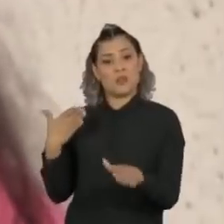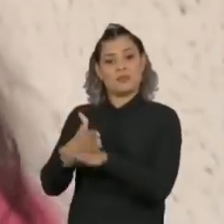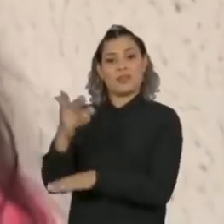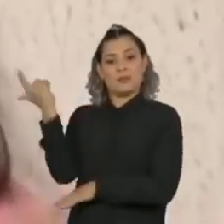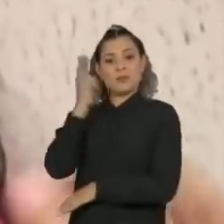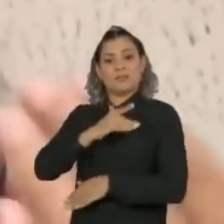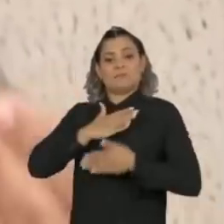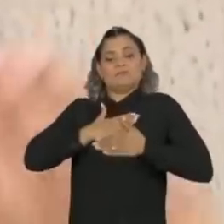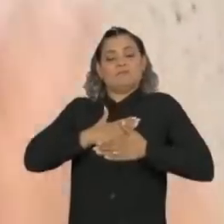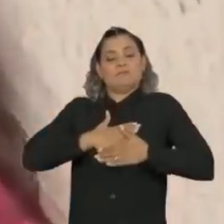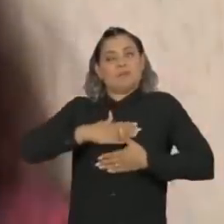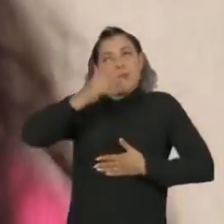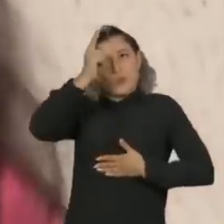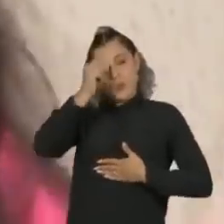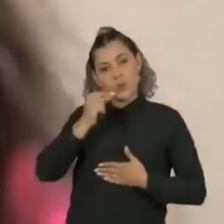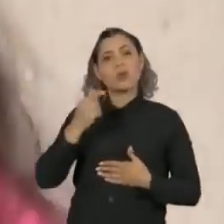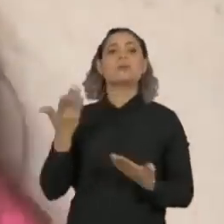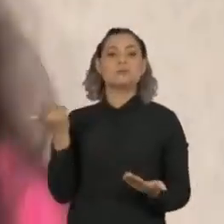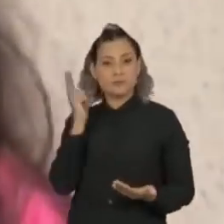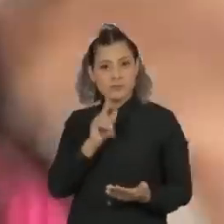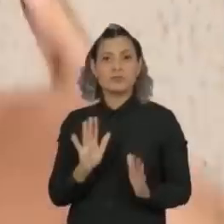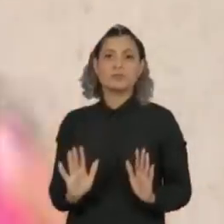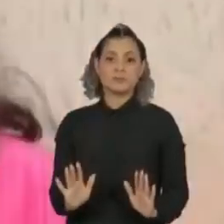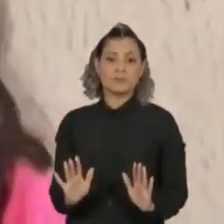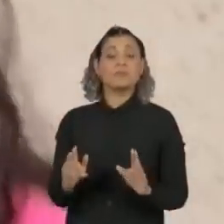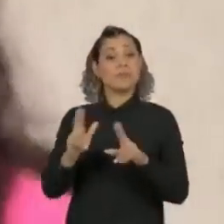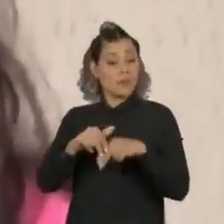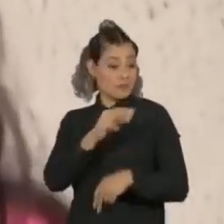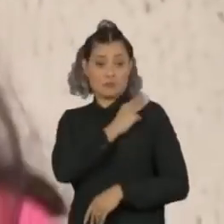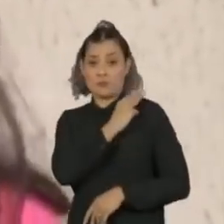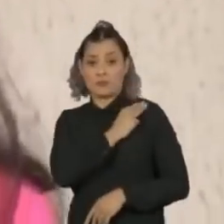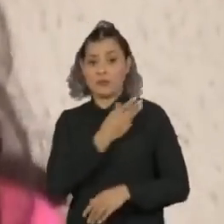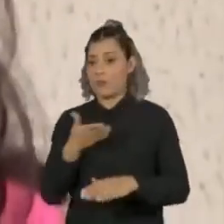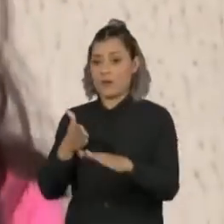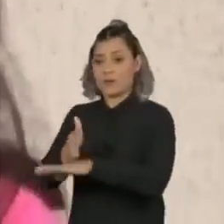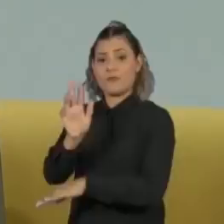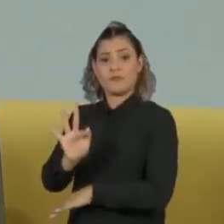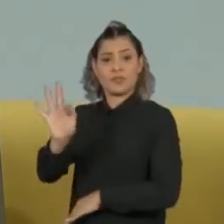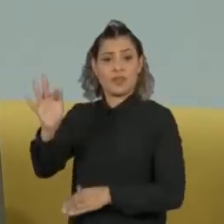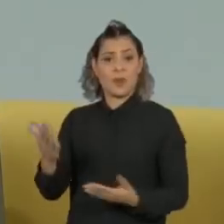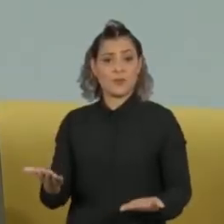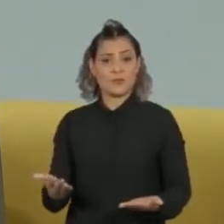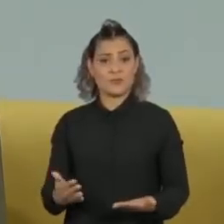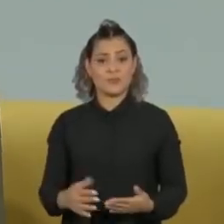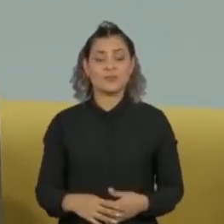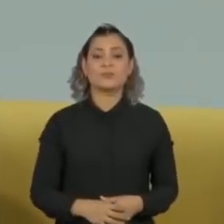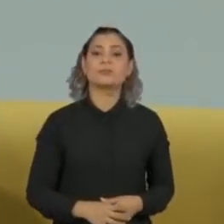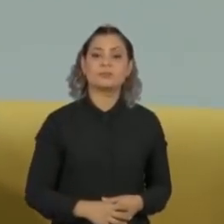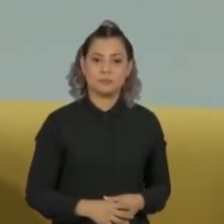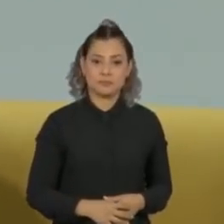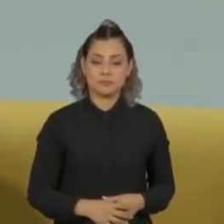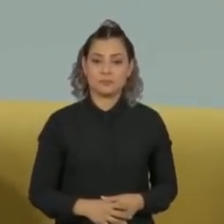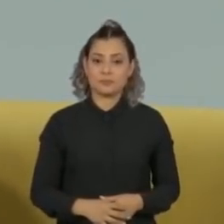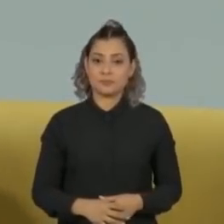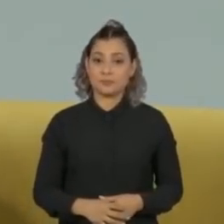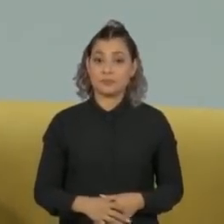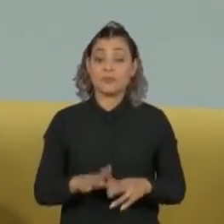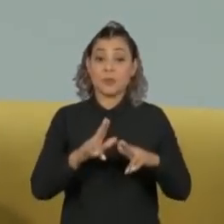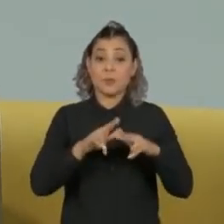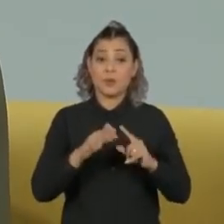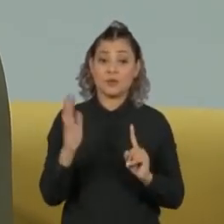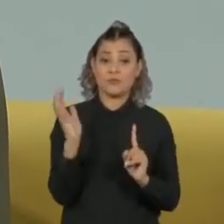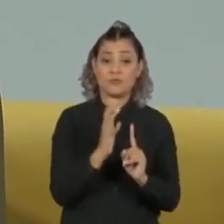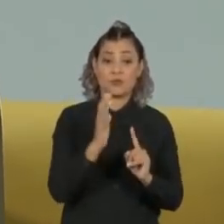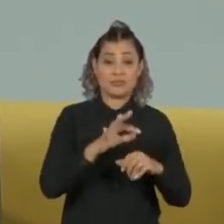gente, que está acabando de sair do ensino médio, conseguir entrar numa federal. Puxada pela queda no preço